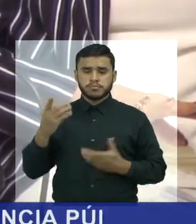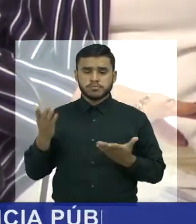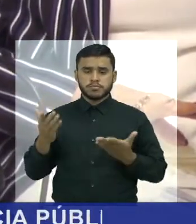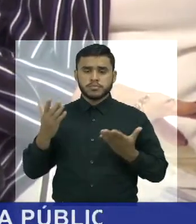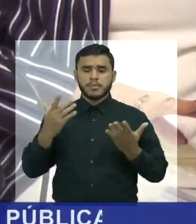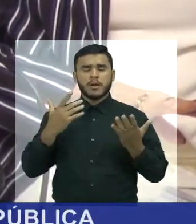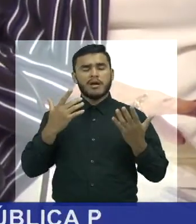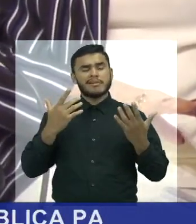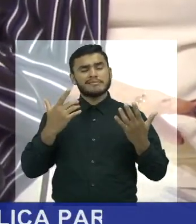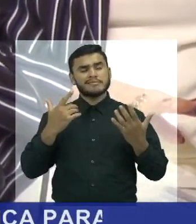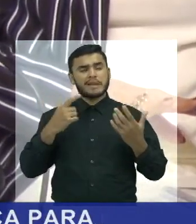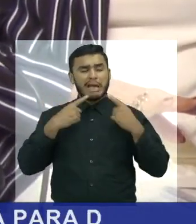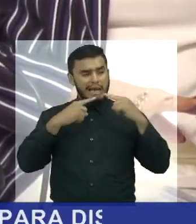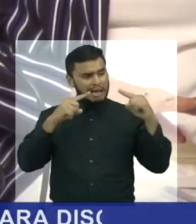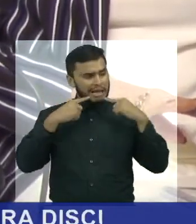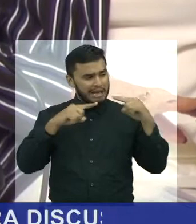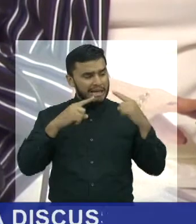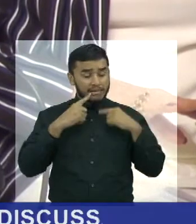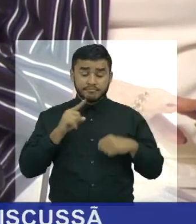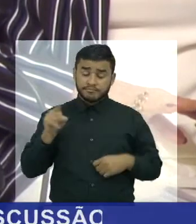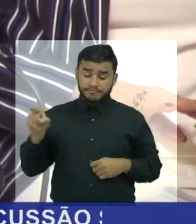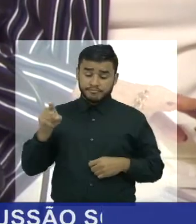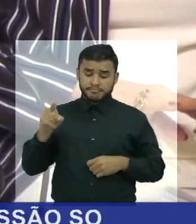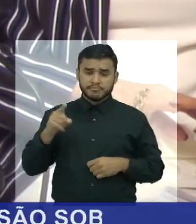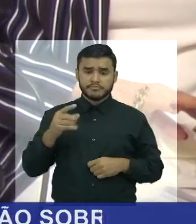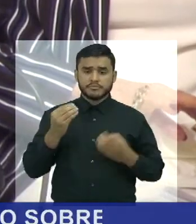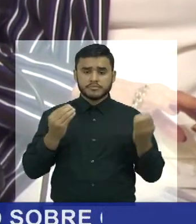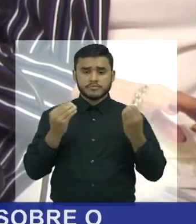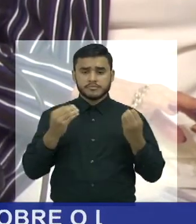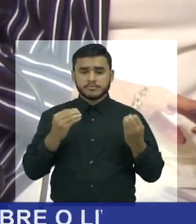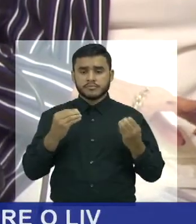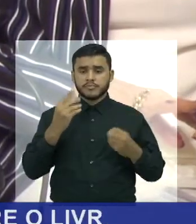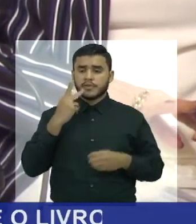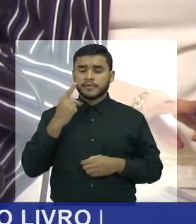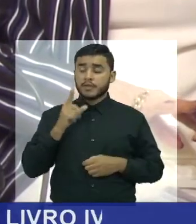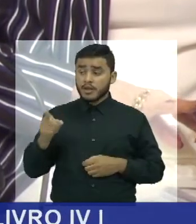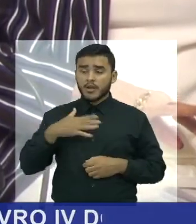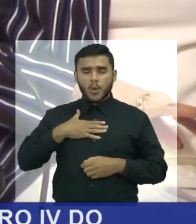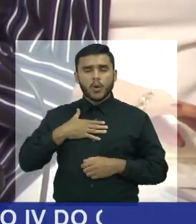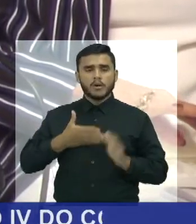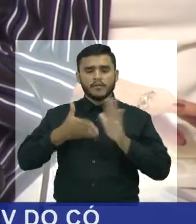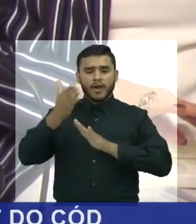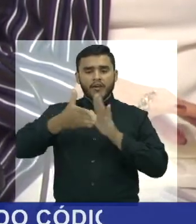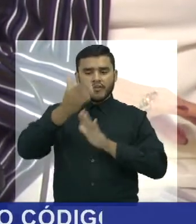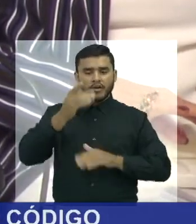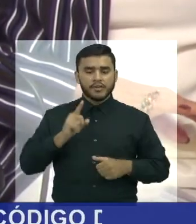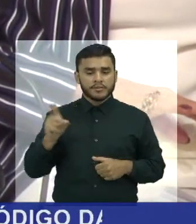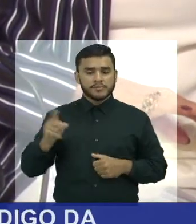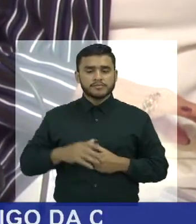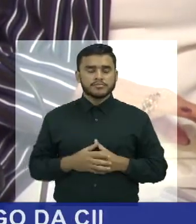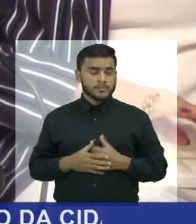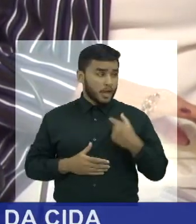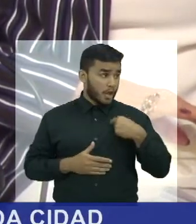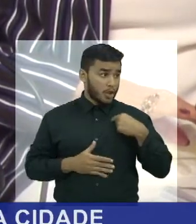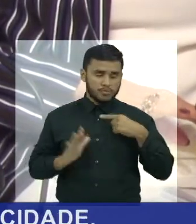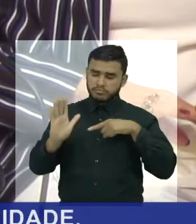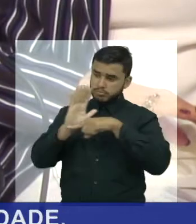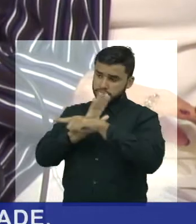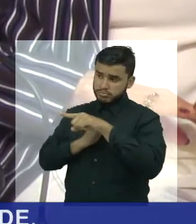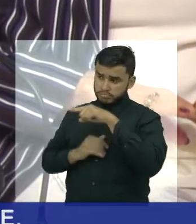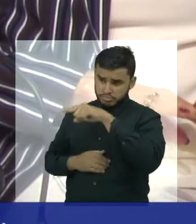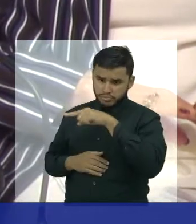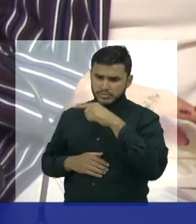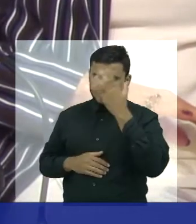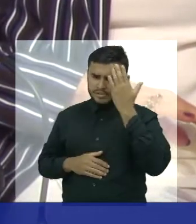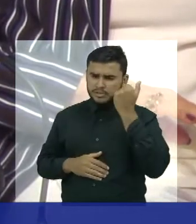nossa cidade, eu perguntei assim para ele, que ele gosta muito de viajar, eu perguntei para ele, meu amigo, você acha que